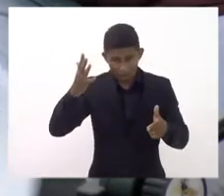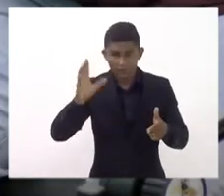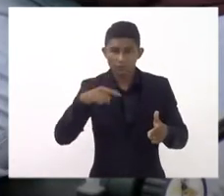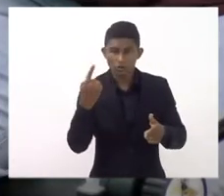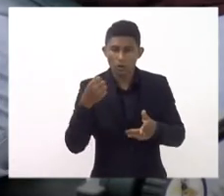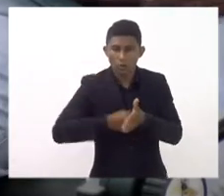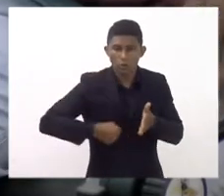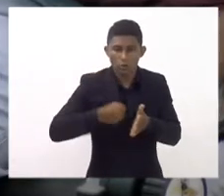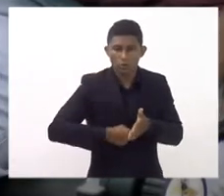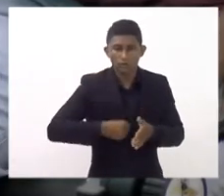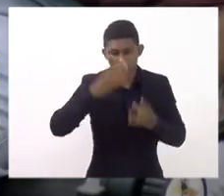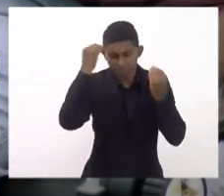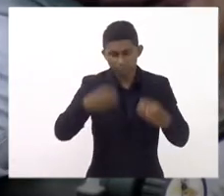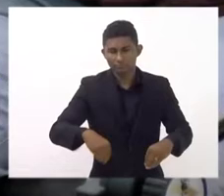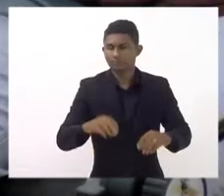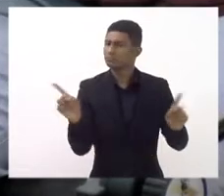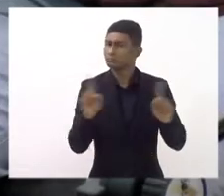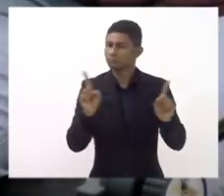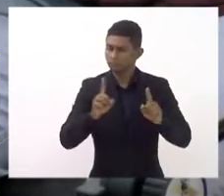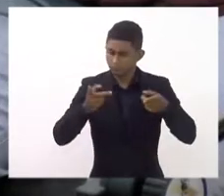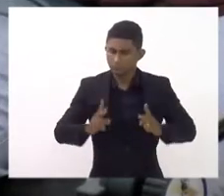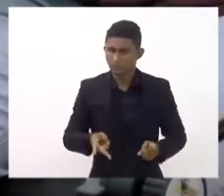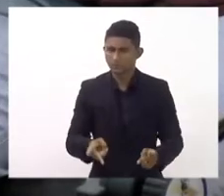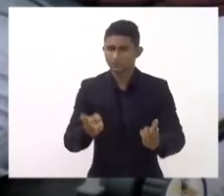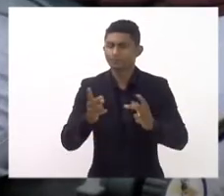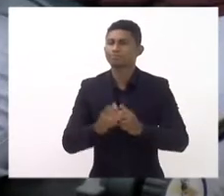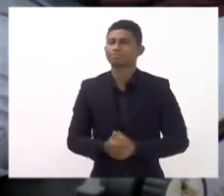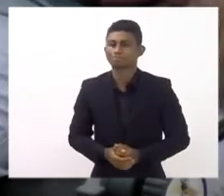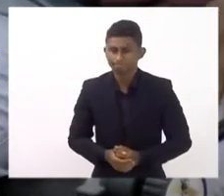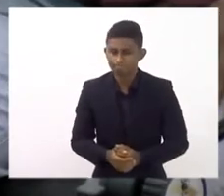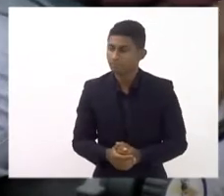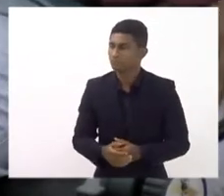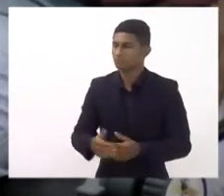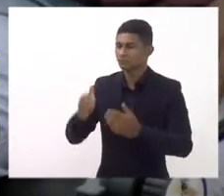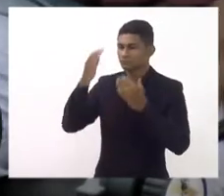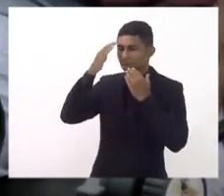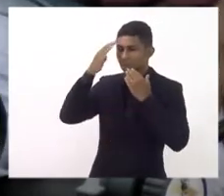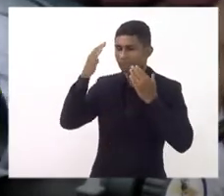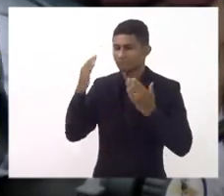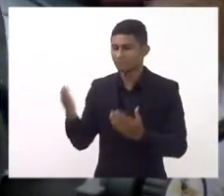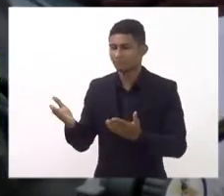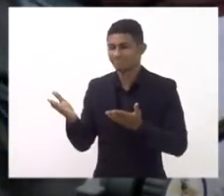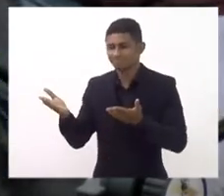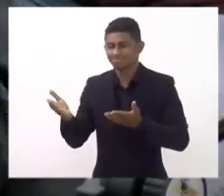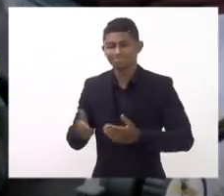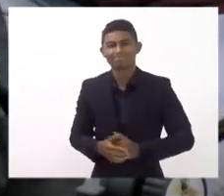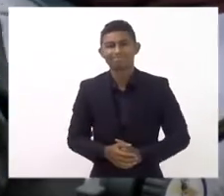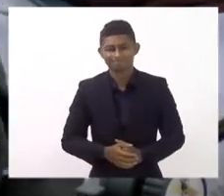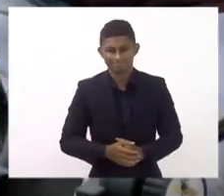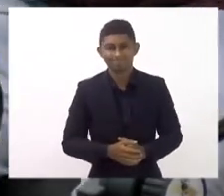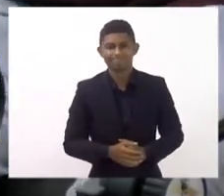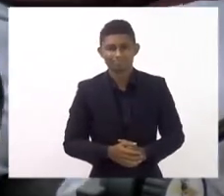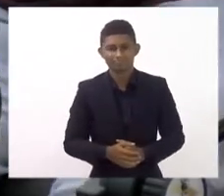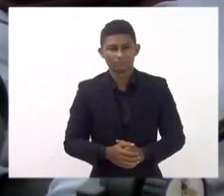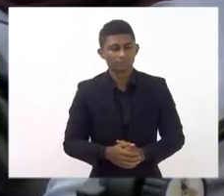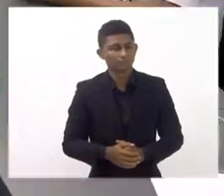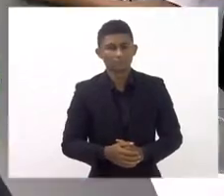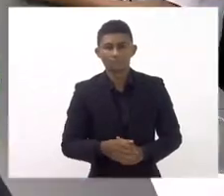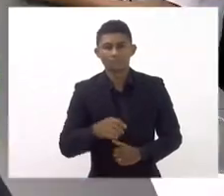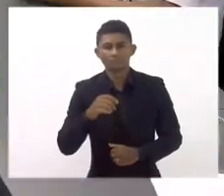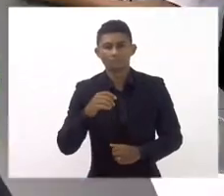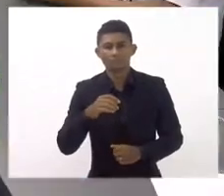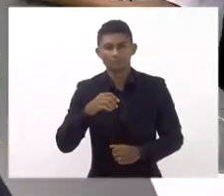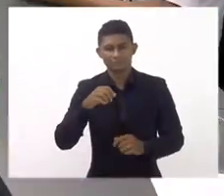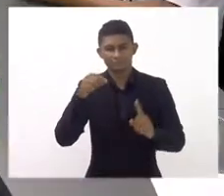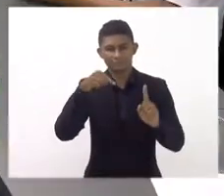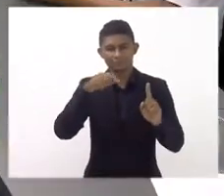nossa luta. Muito obrigado, Samuel. Deputado, já tenho o número. Por favor, Ana Luísa, tem aqui a informação